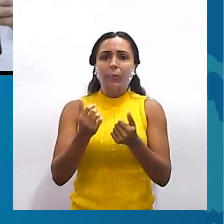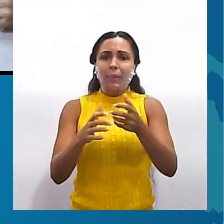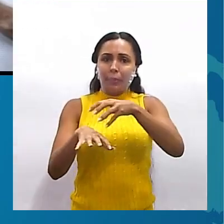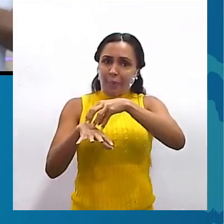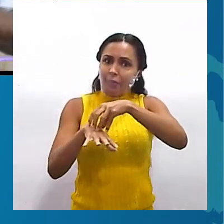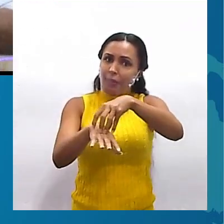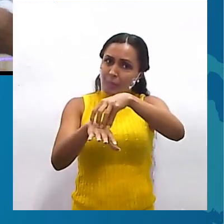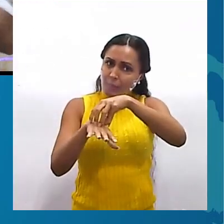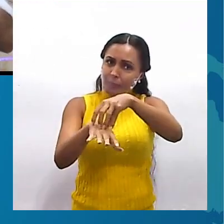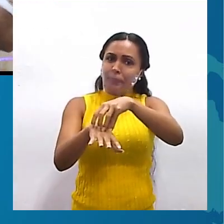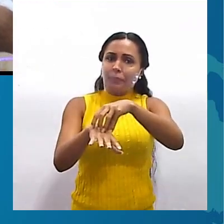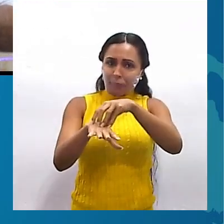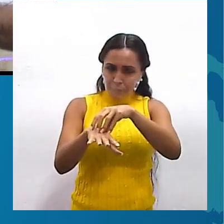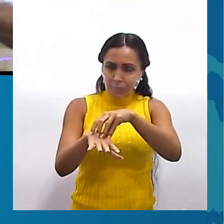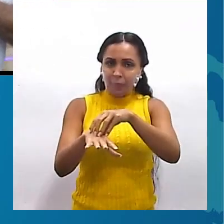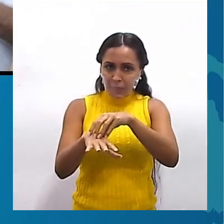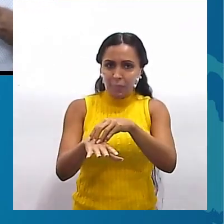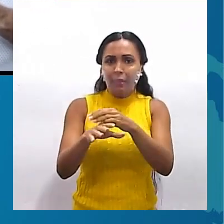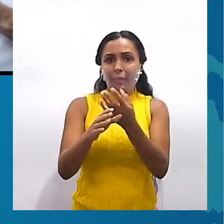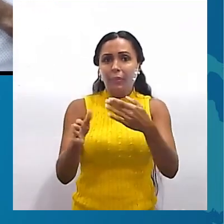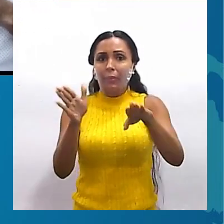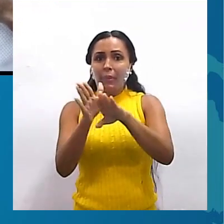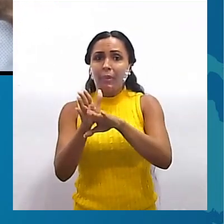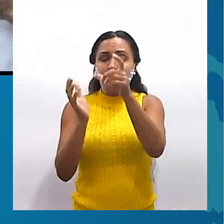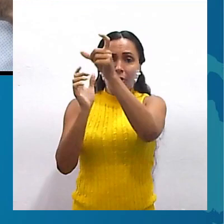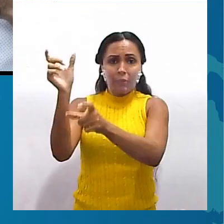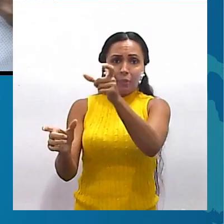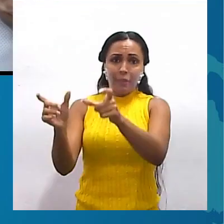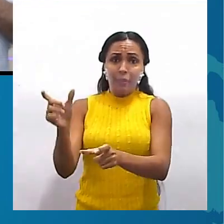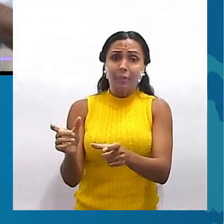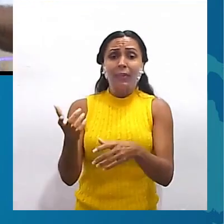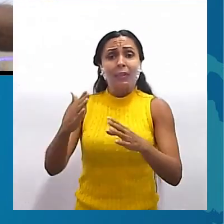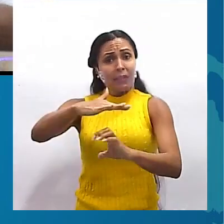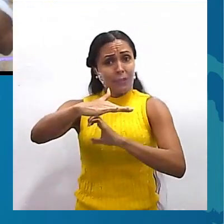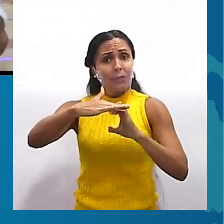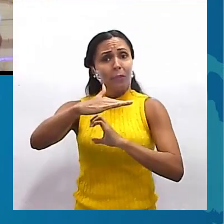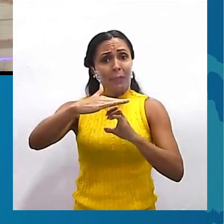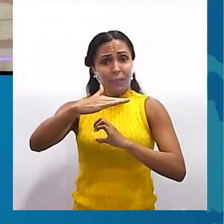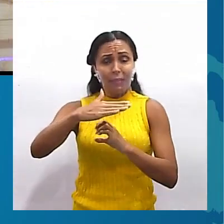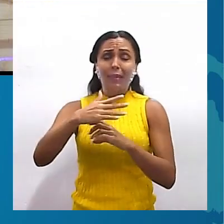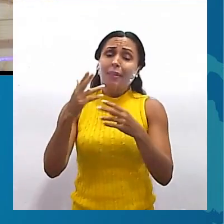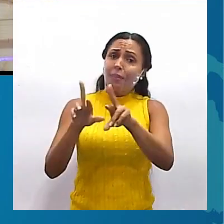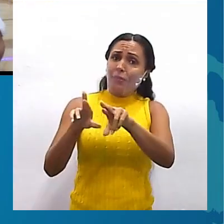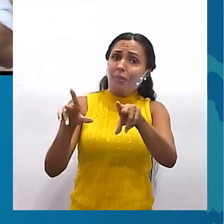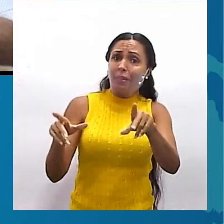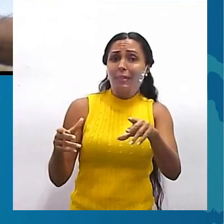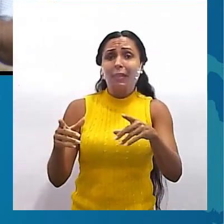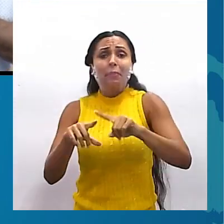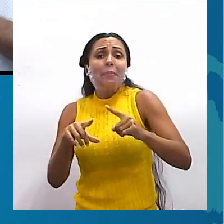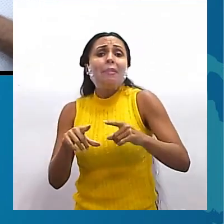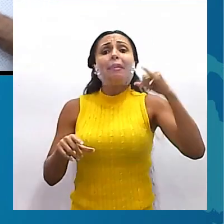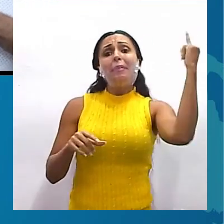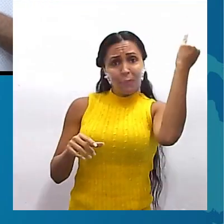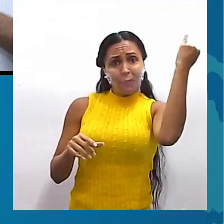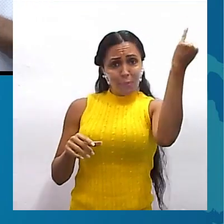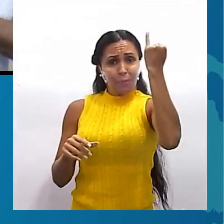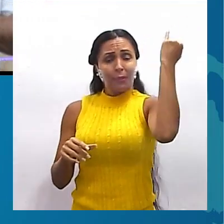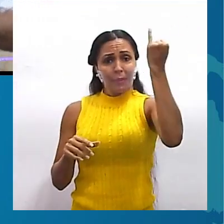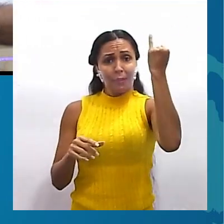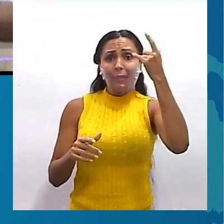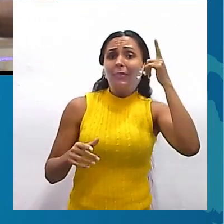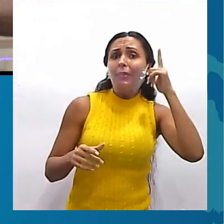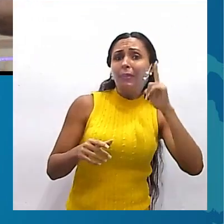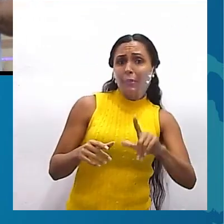o cliente. Então, isso é um serviço diferenciado que nem toda empresa tem, mas que é importante para a gente